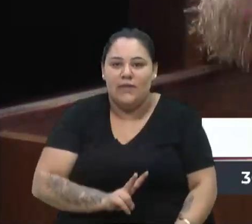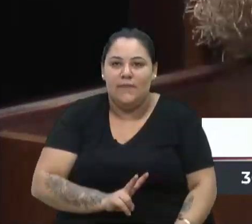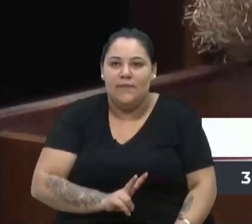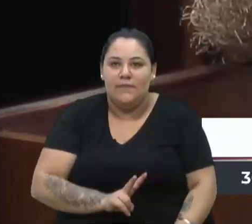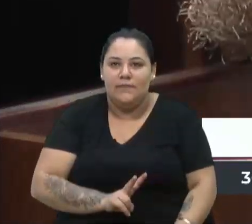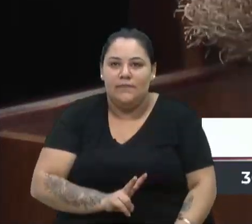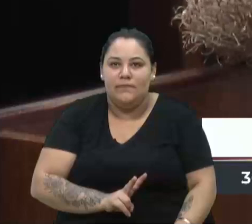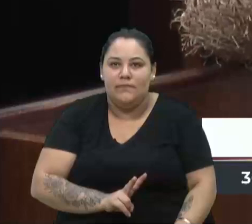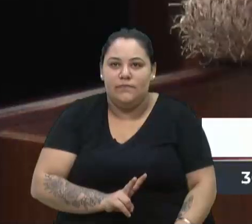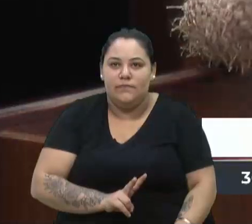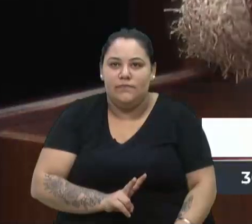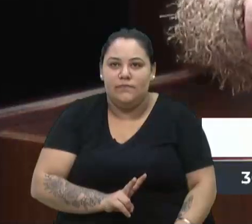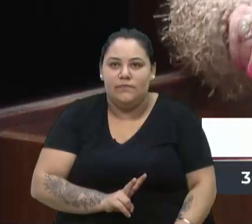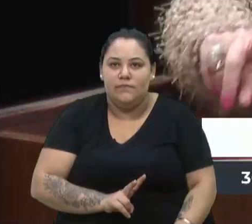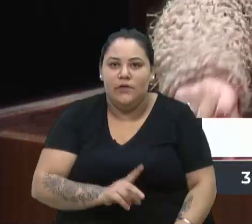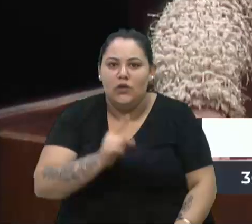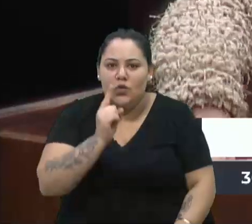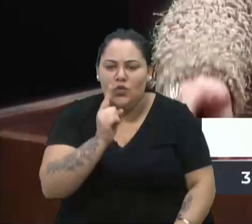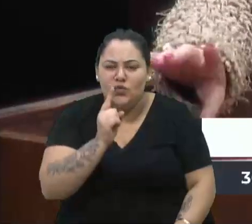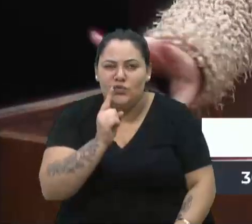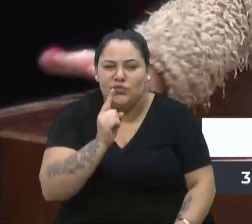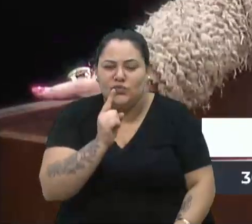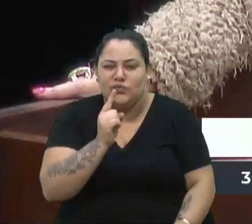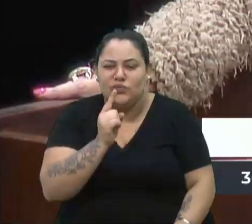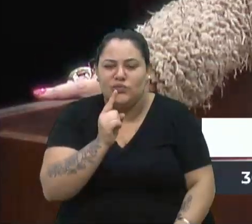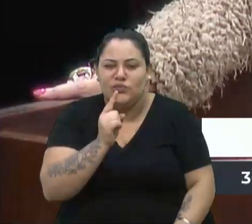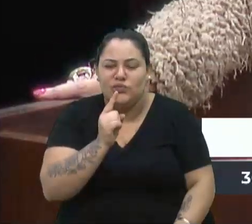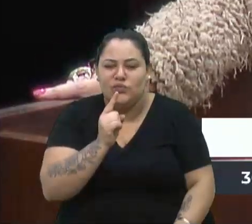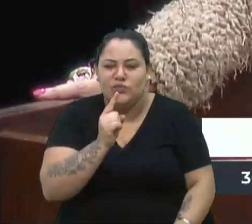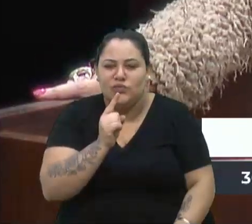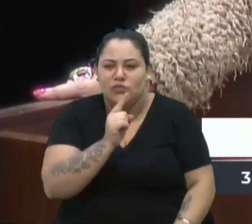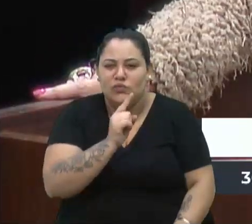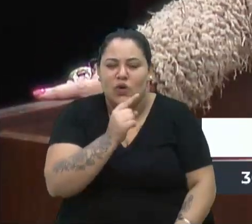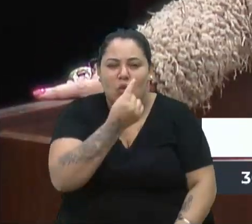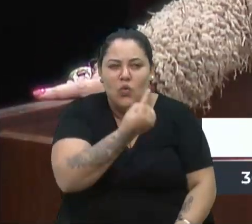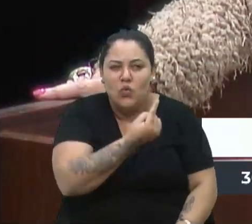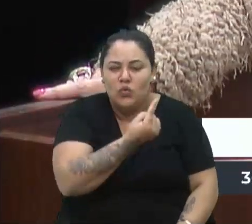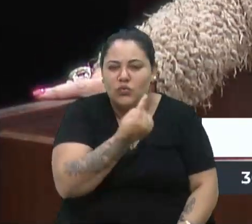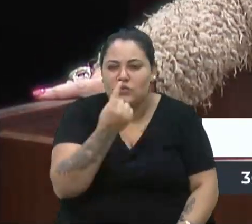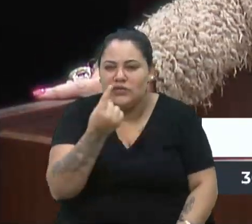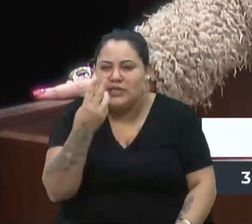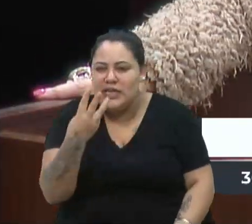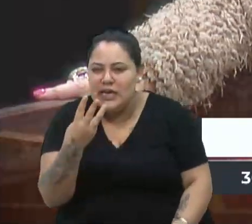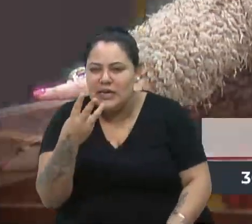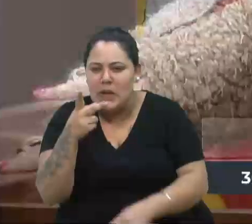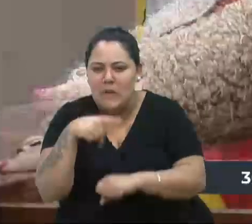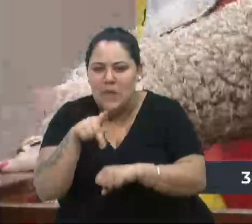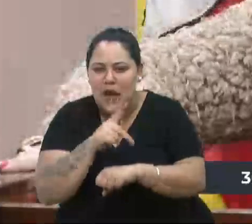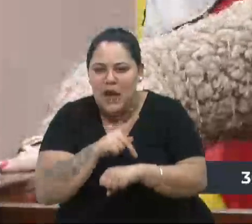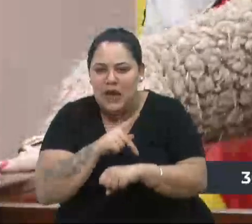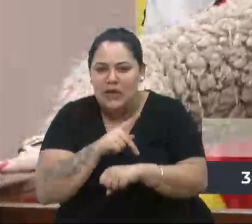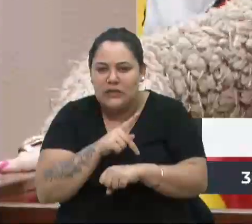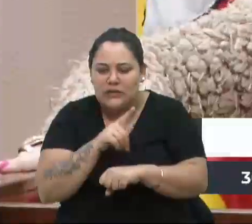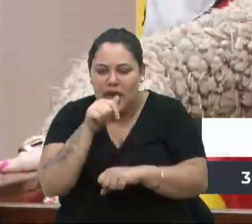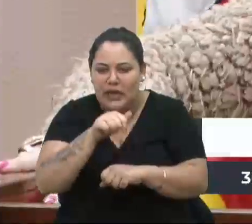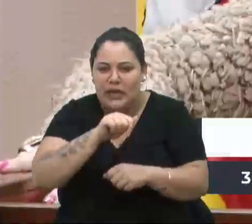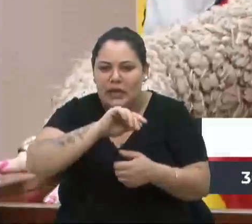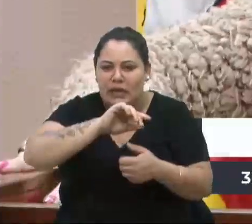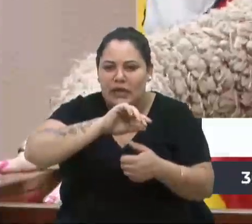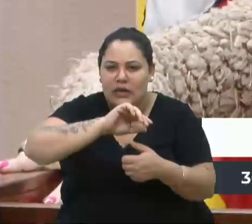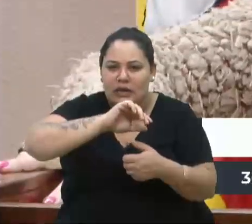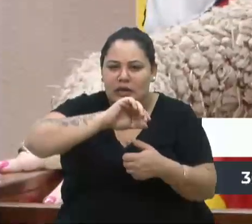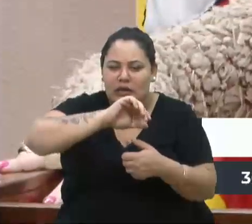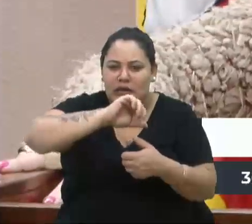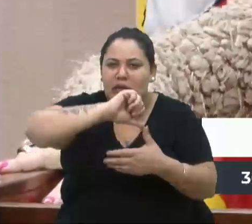é um dos 13 países da América do Sul, que, portanto, o encontro foi com